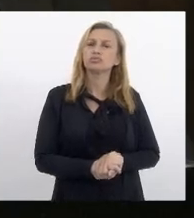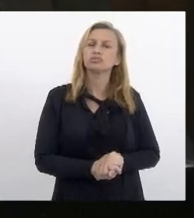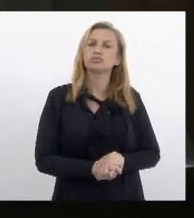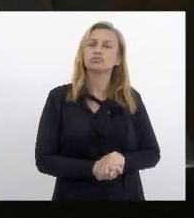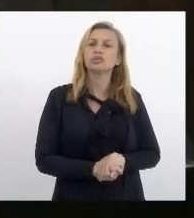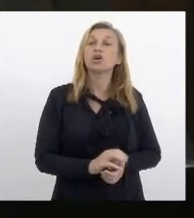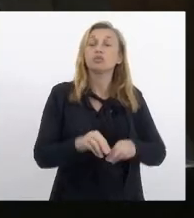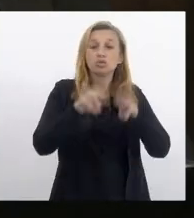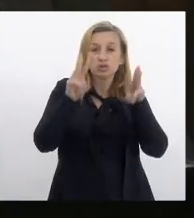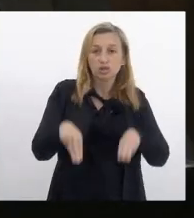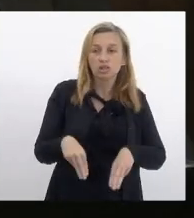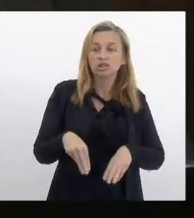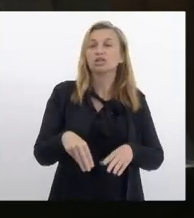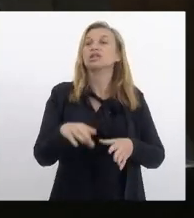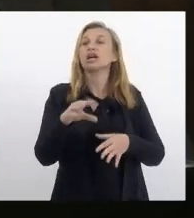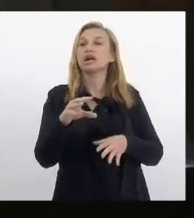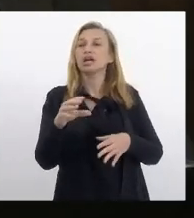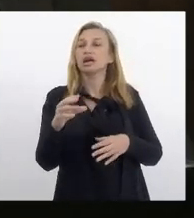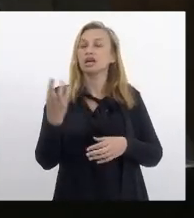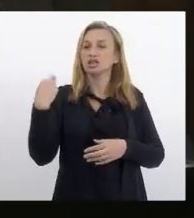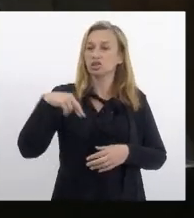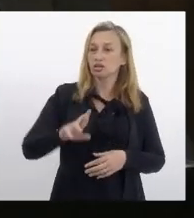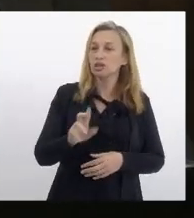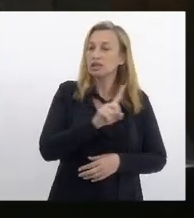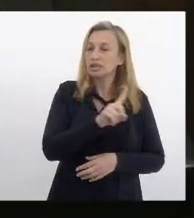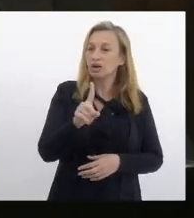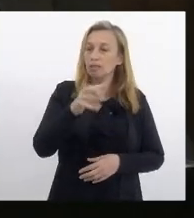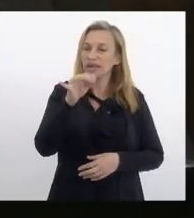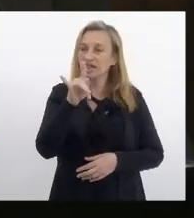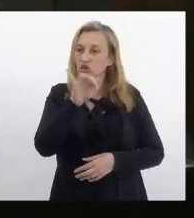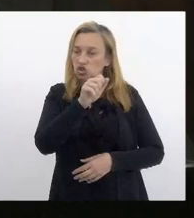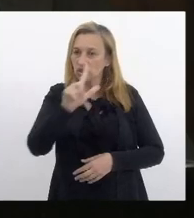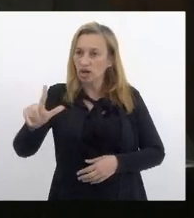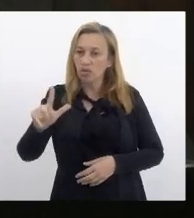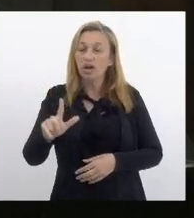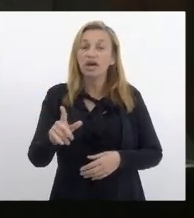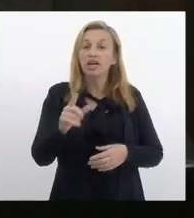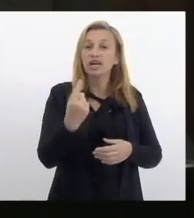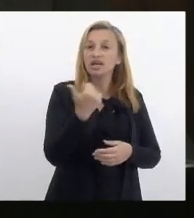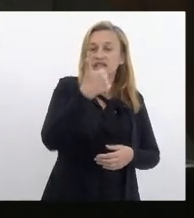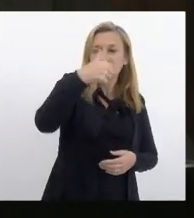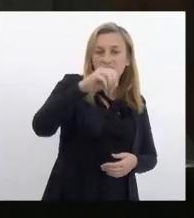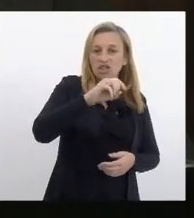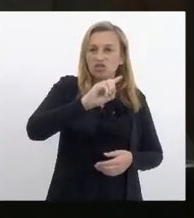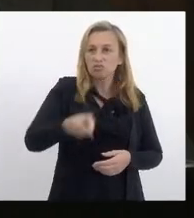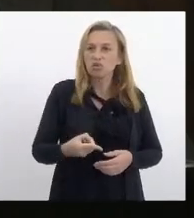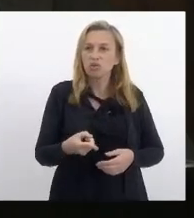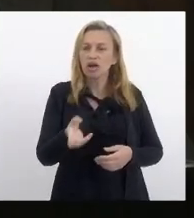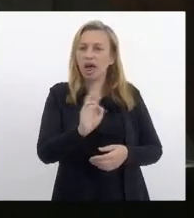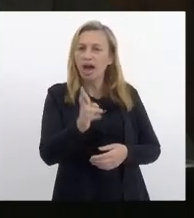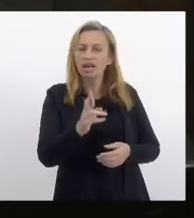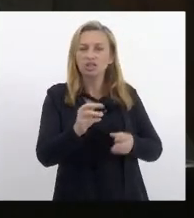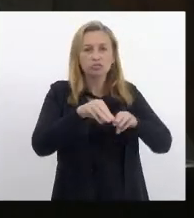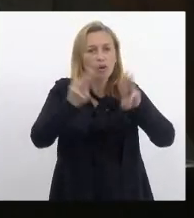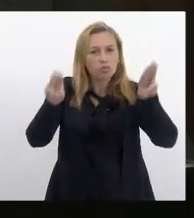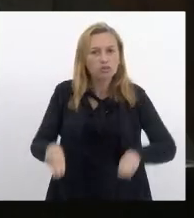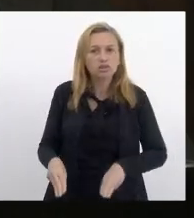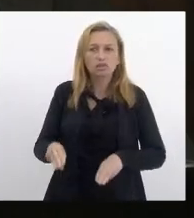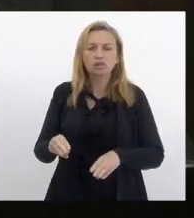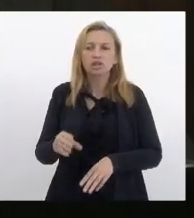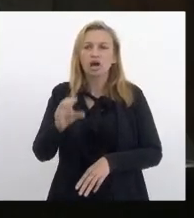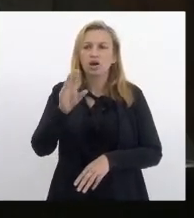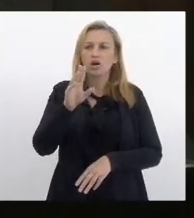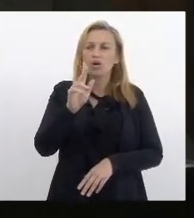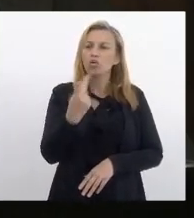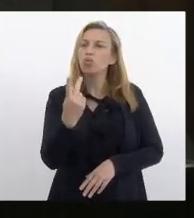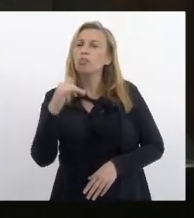Religiões Neopentecostais, R$1 milhão, e R$10 mil para o Museu da Umbanda. Isso não tem cabimento. Isso é